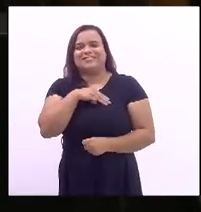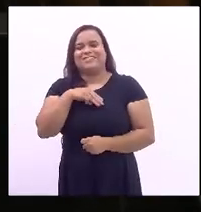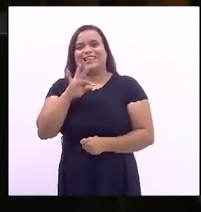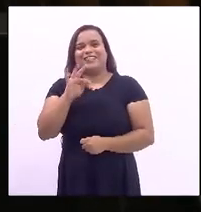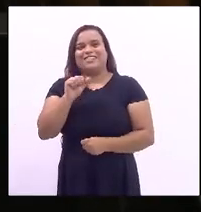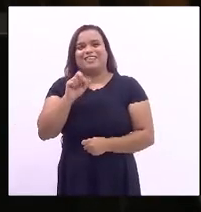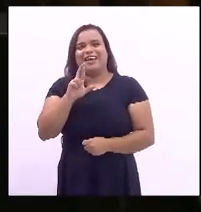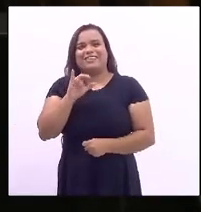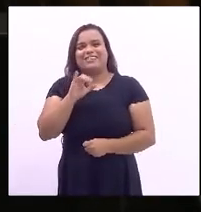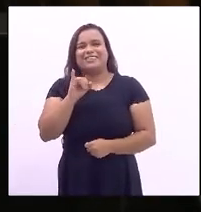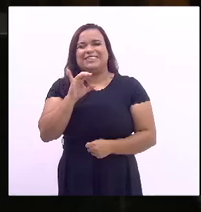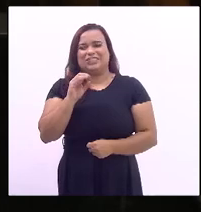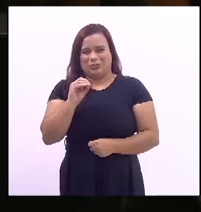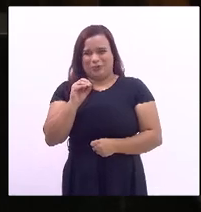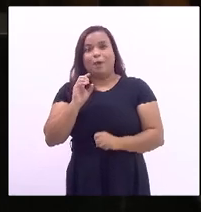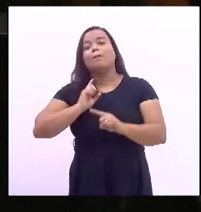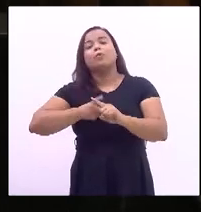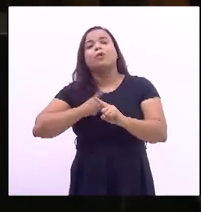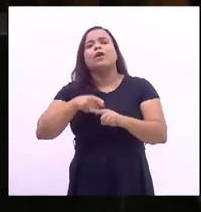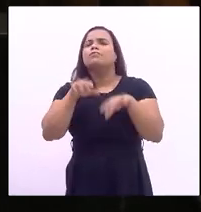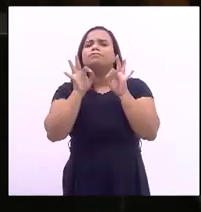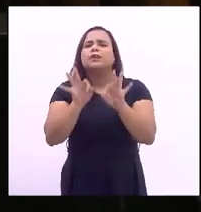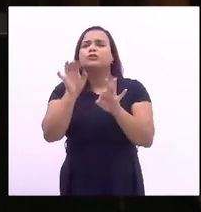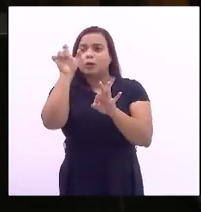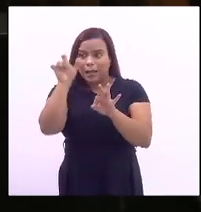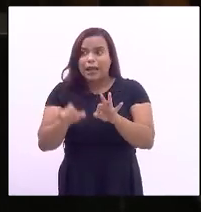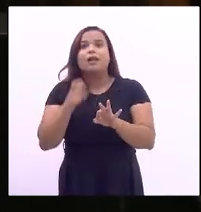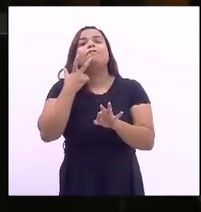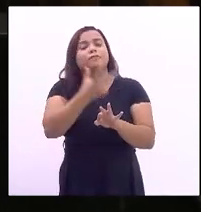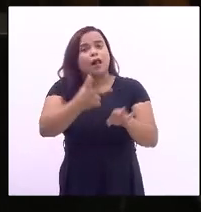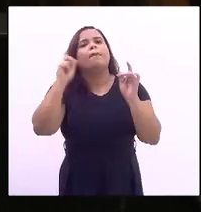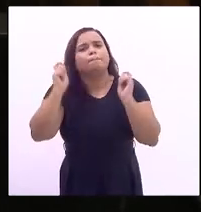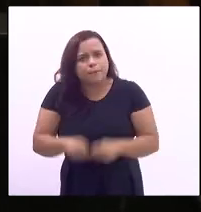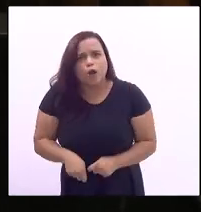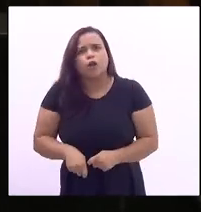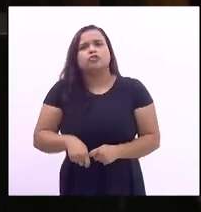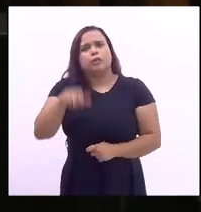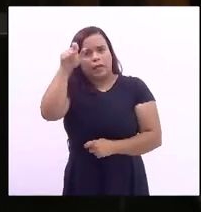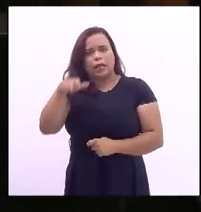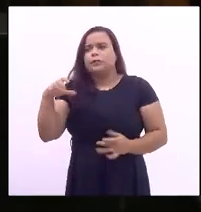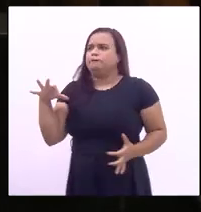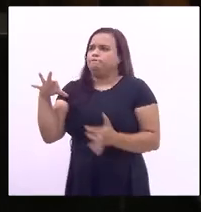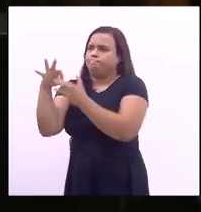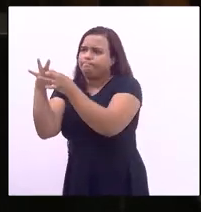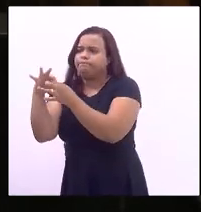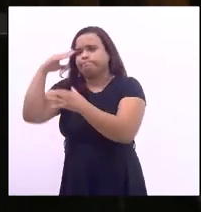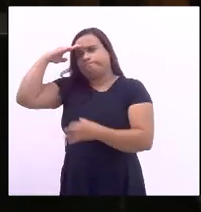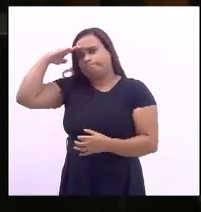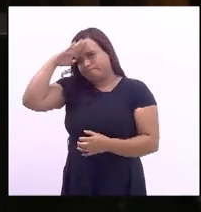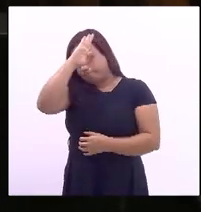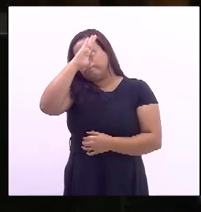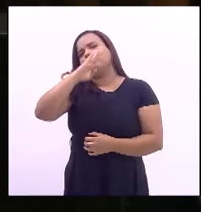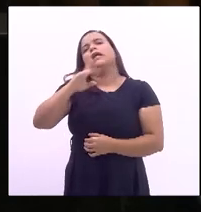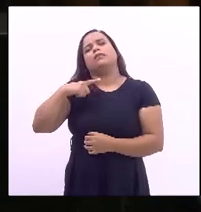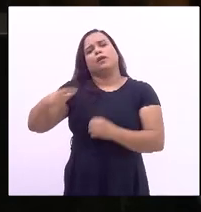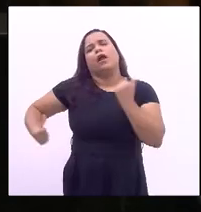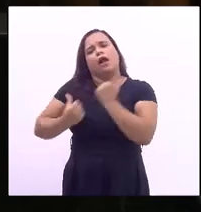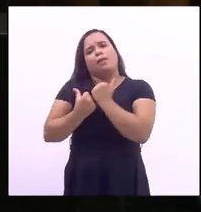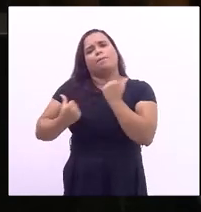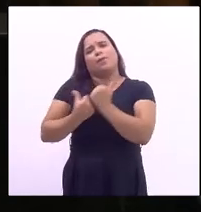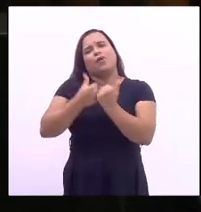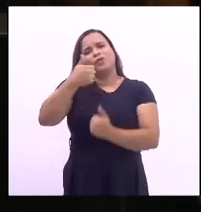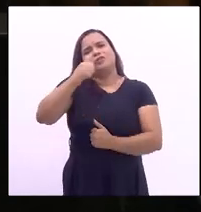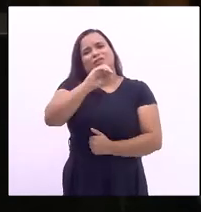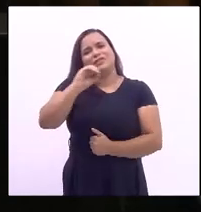Tarcísio Porque esse de fato pode dizer que é sim um bolsonaro lista apoiado 100%